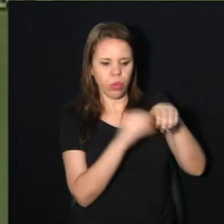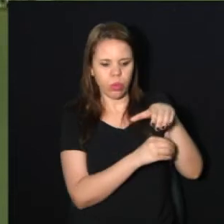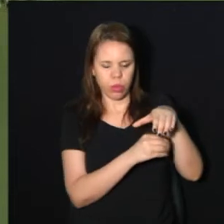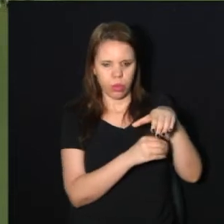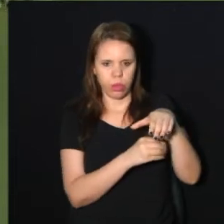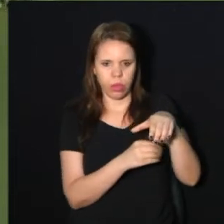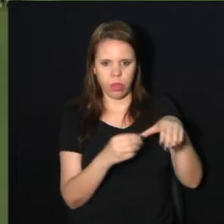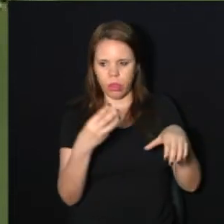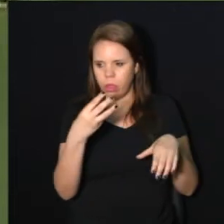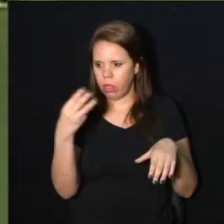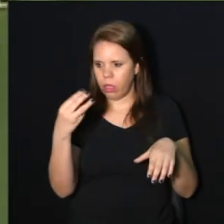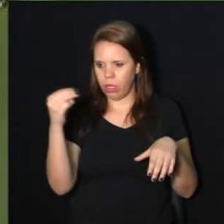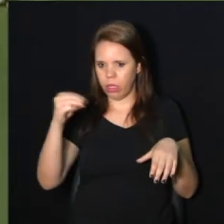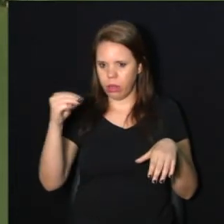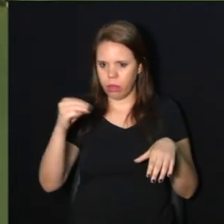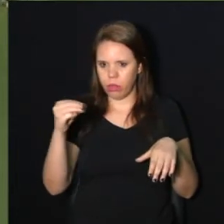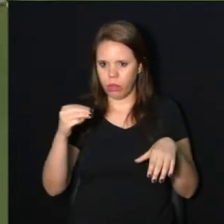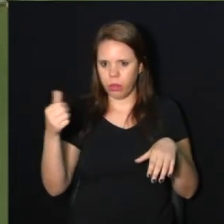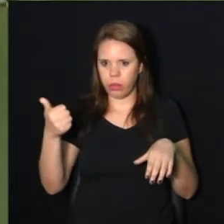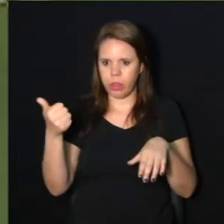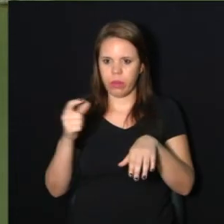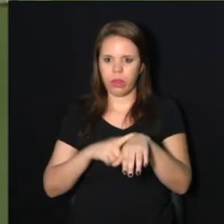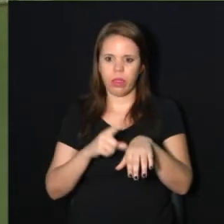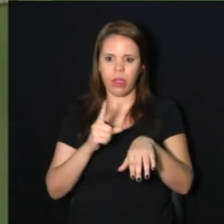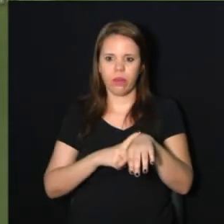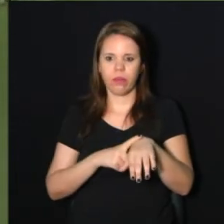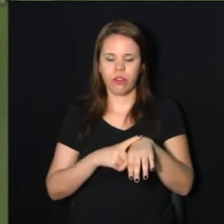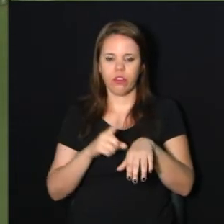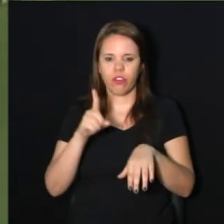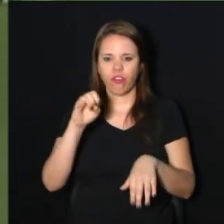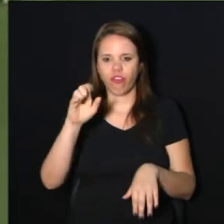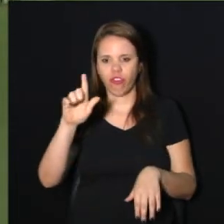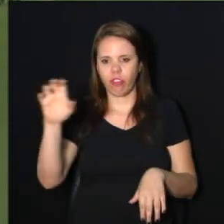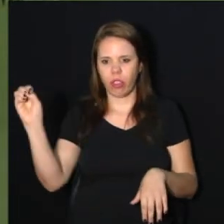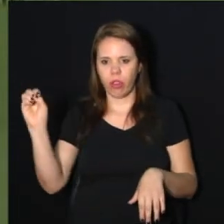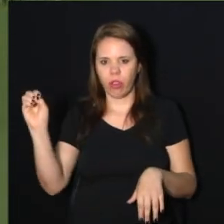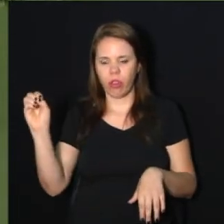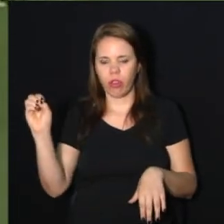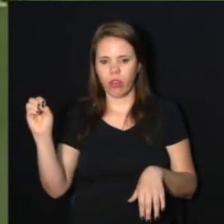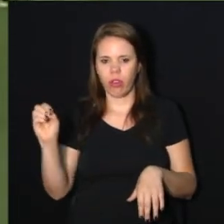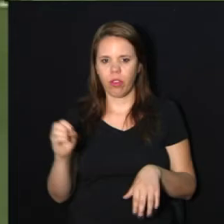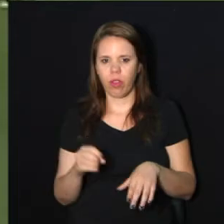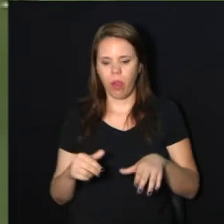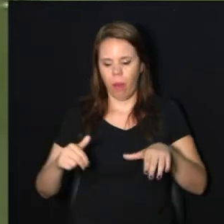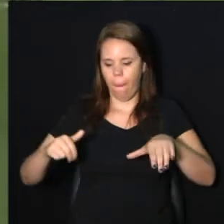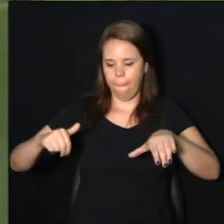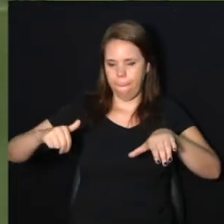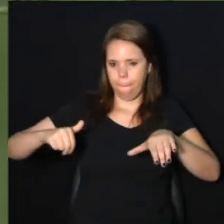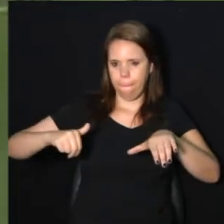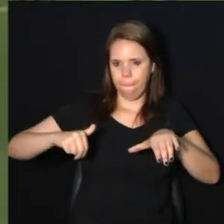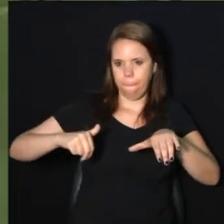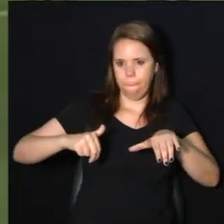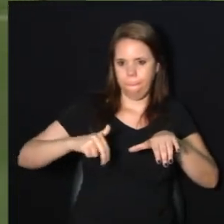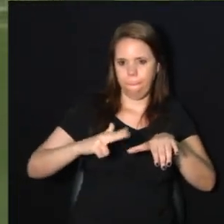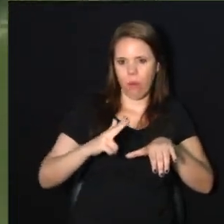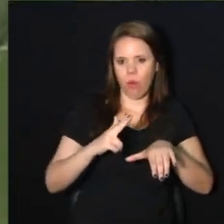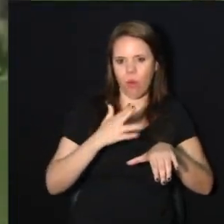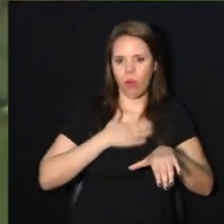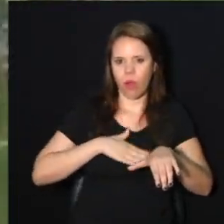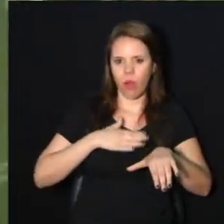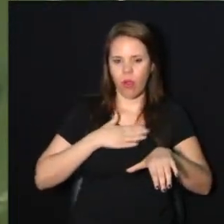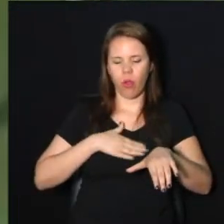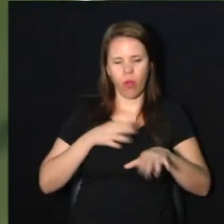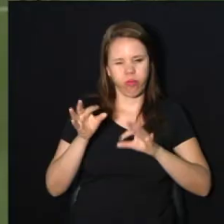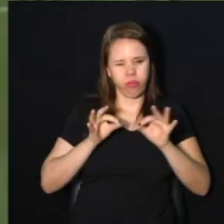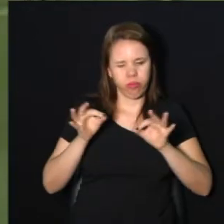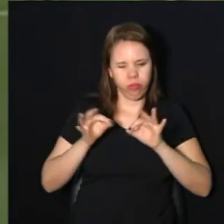aos 33 minutos do primeiro tempo. Diego Cardoso, em cobrança de pênalti, foi frio,